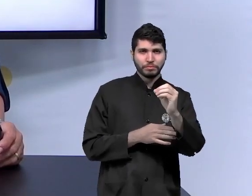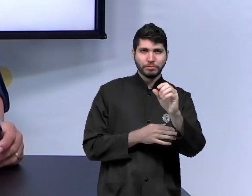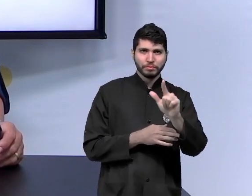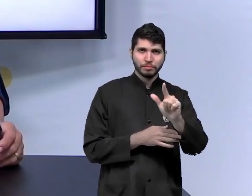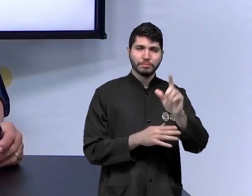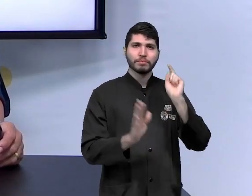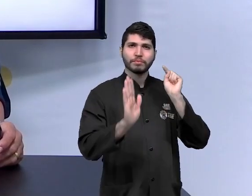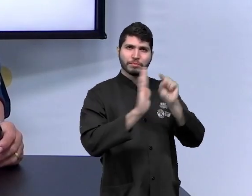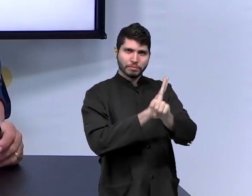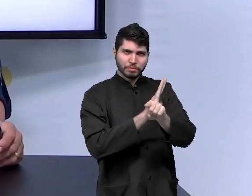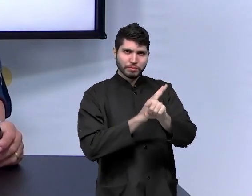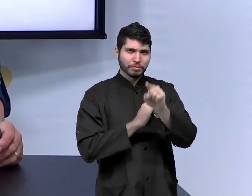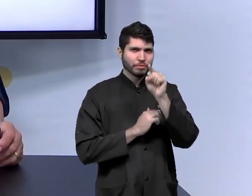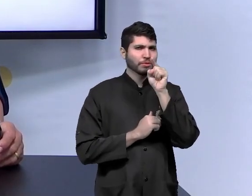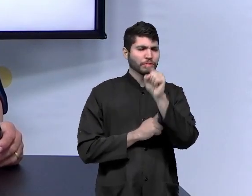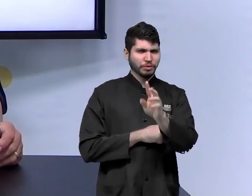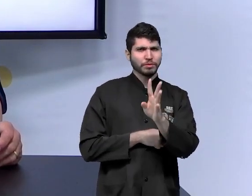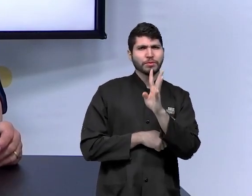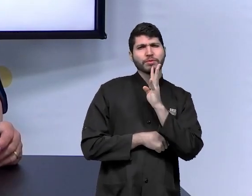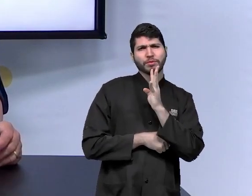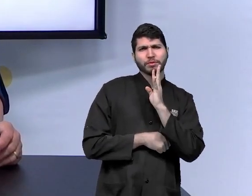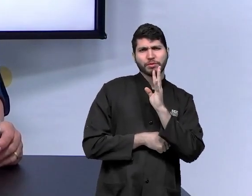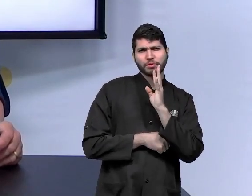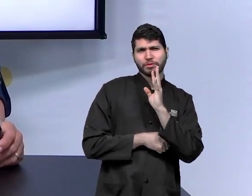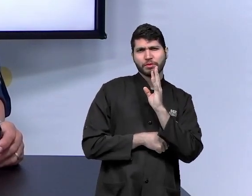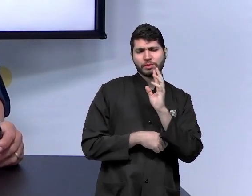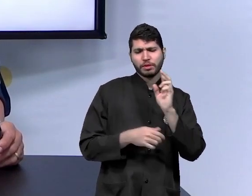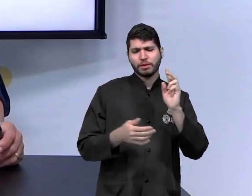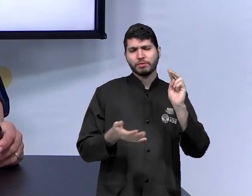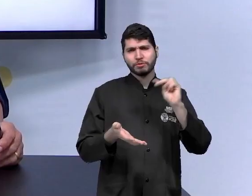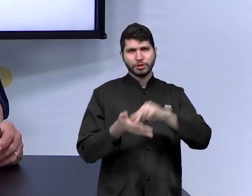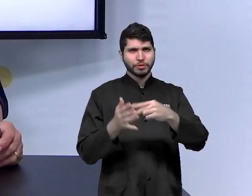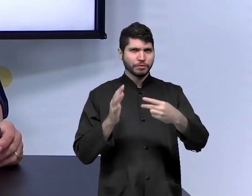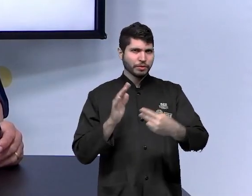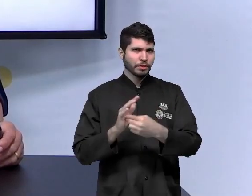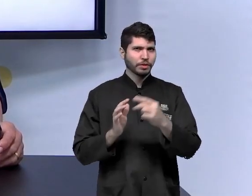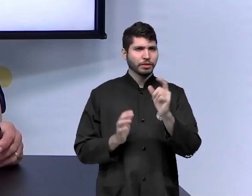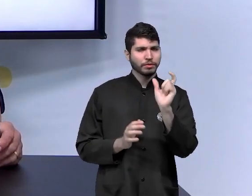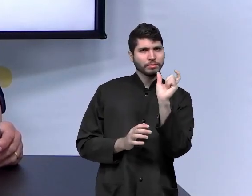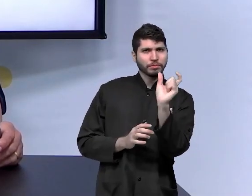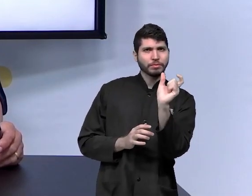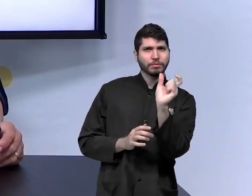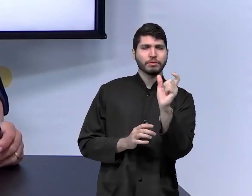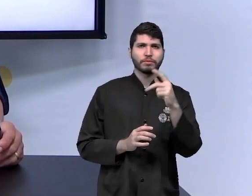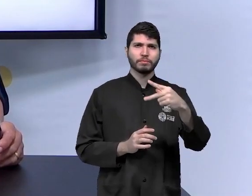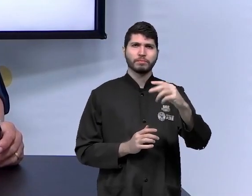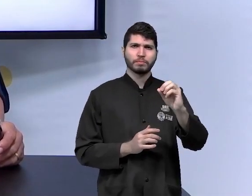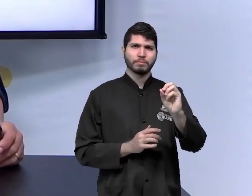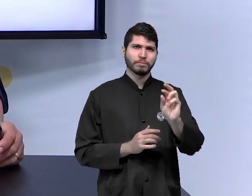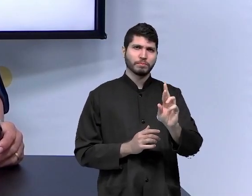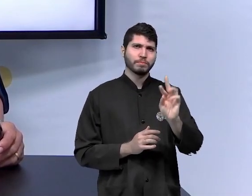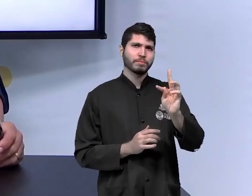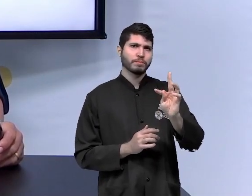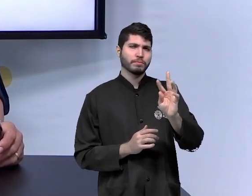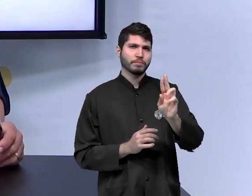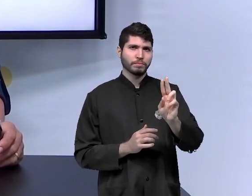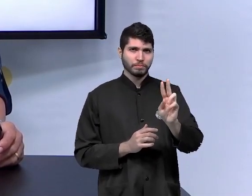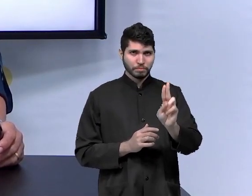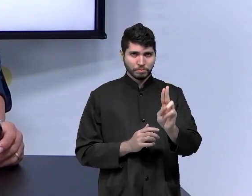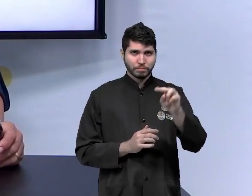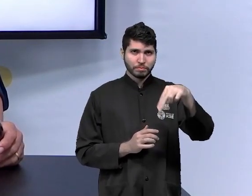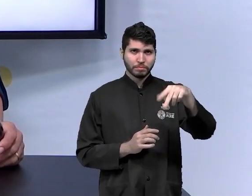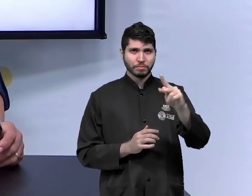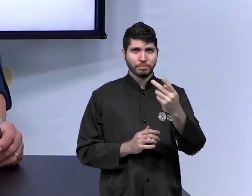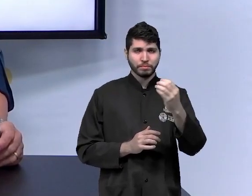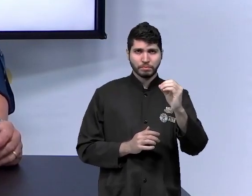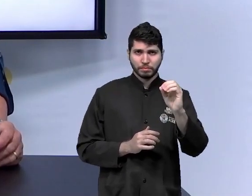estudante, você sabe me dizer o que é o portunhol? Já ouviu falar nesse termo? Provavelmente sim. Para darmos início a